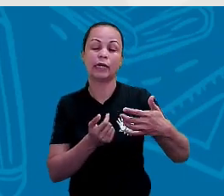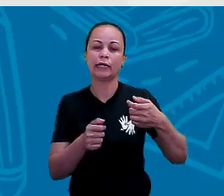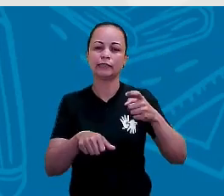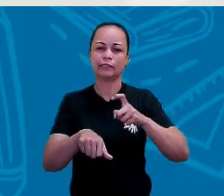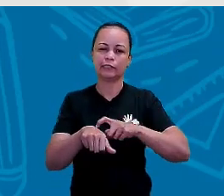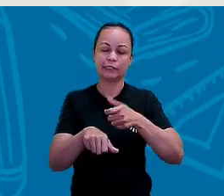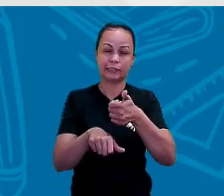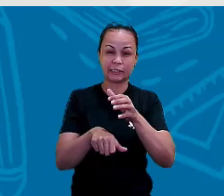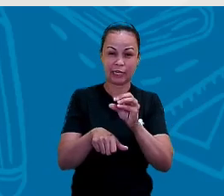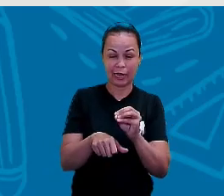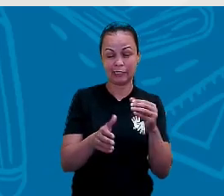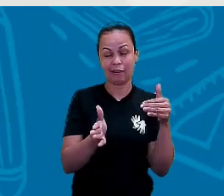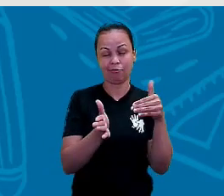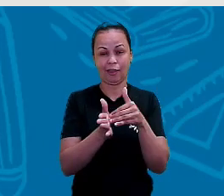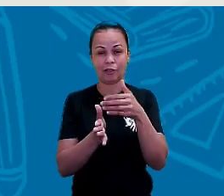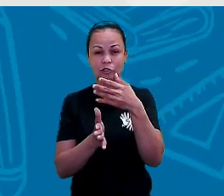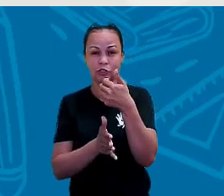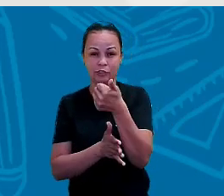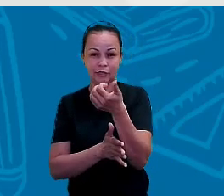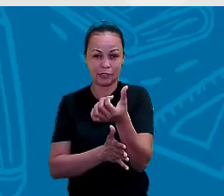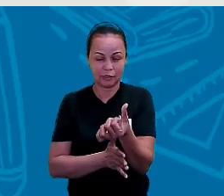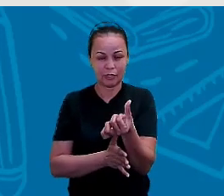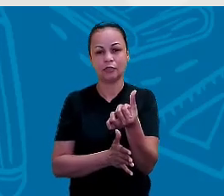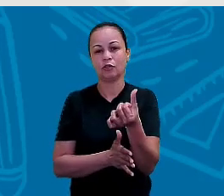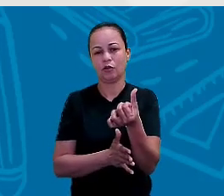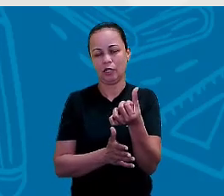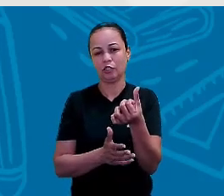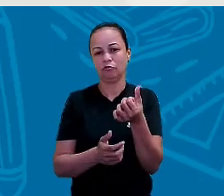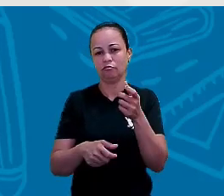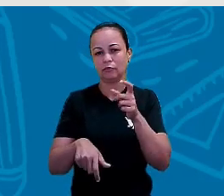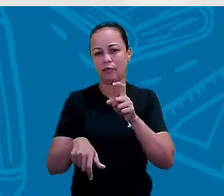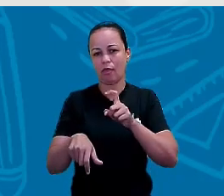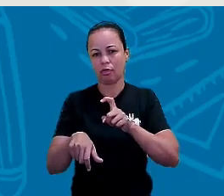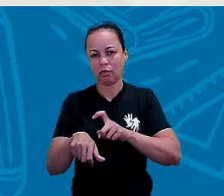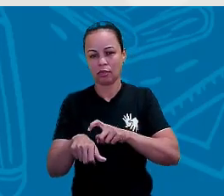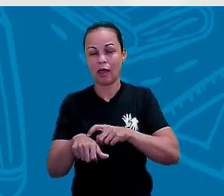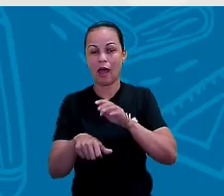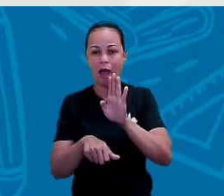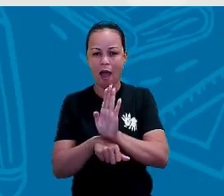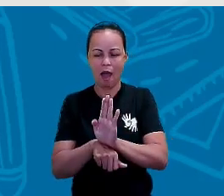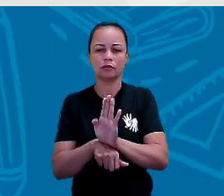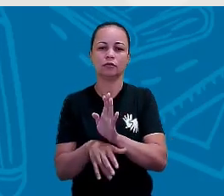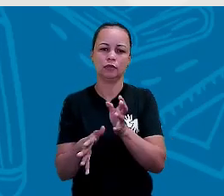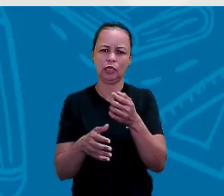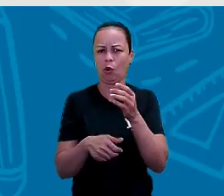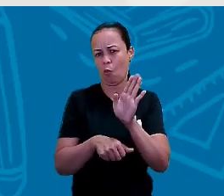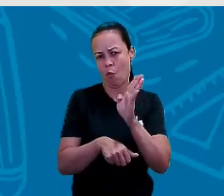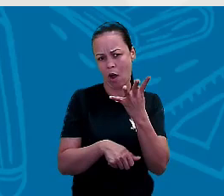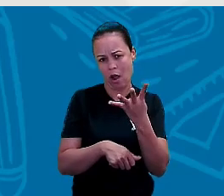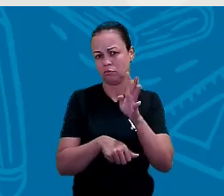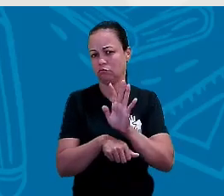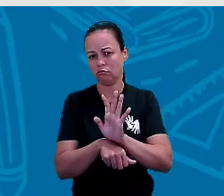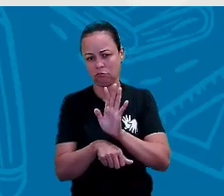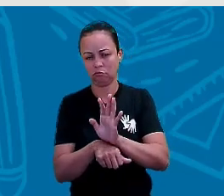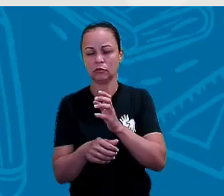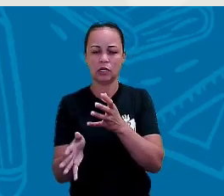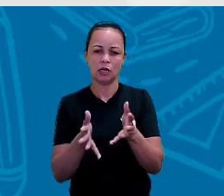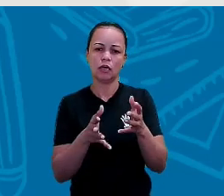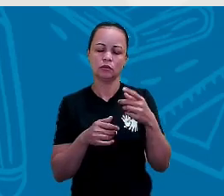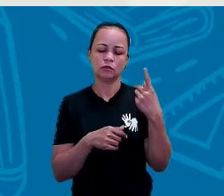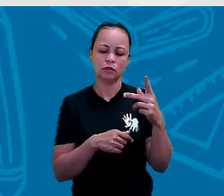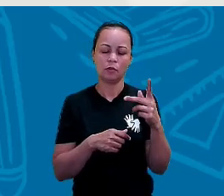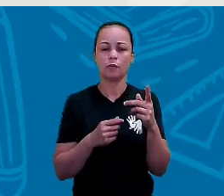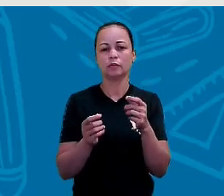horas da manhã e as 4 horas da tarde, é o ideal, tá certo? O horário daquele banho de sol, né, para ativar a